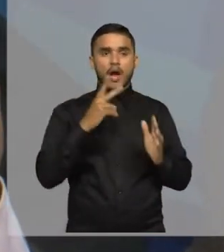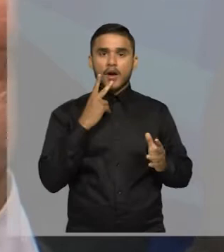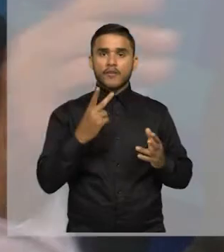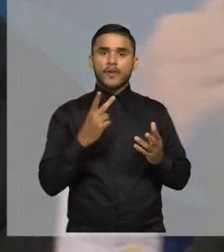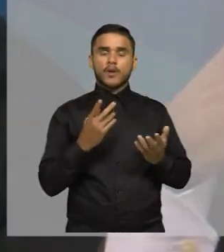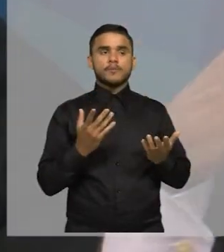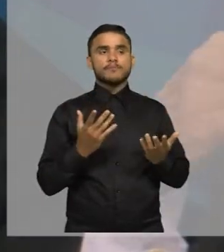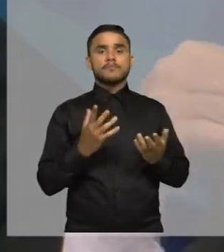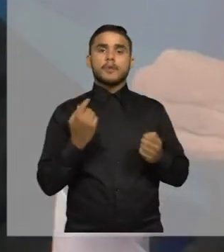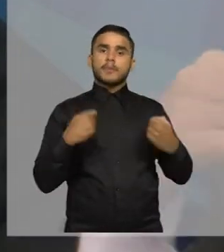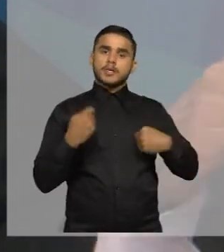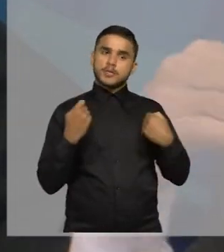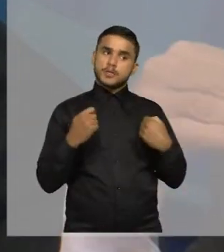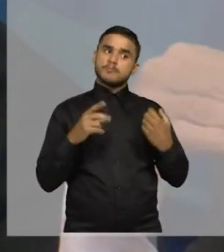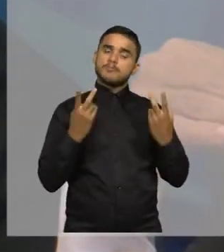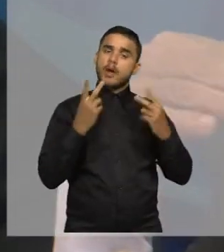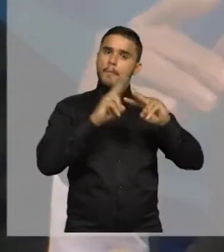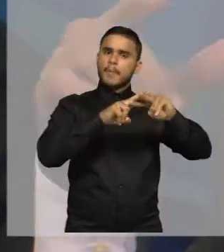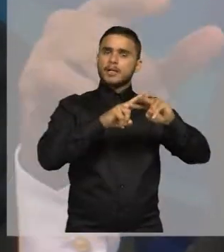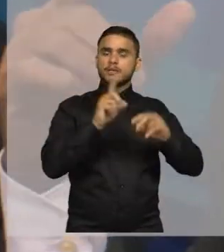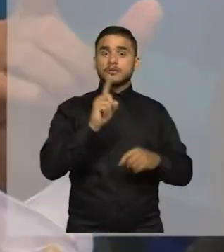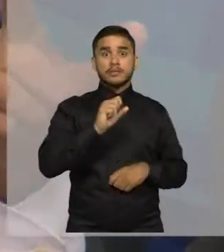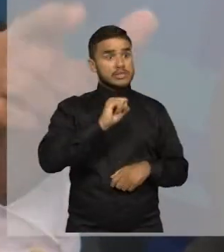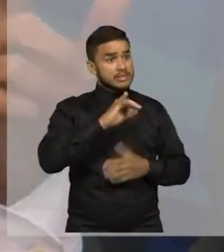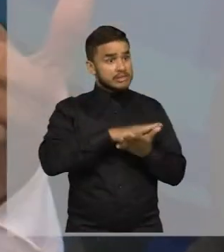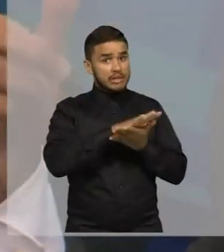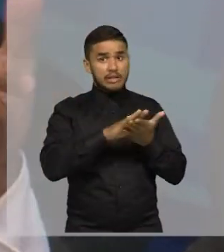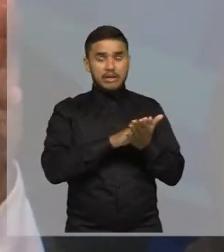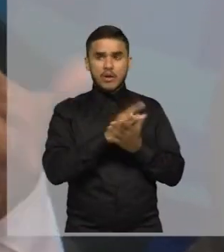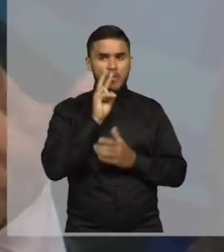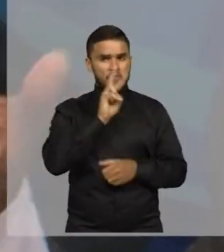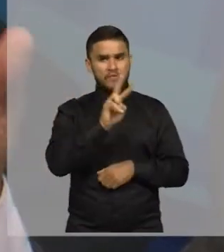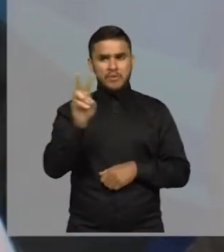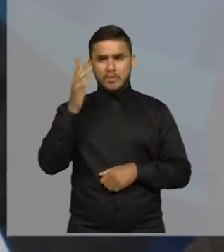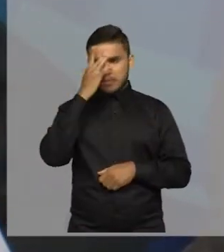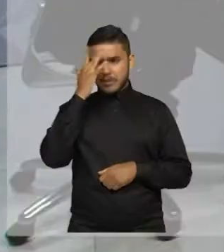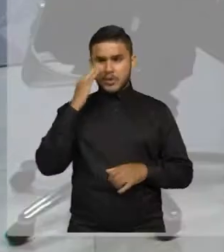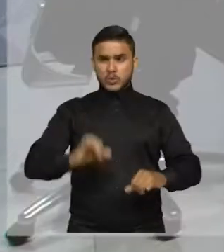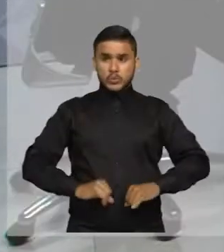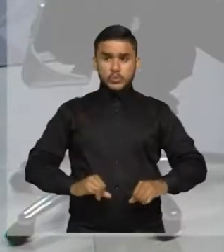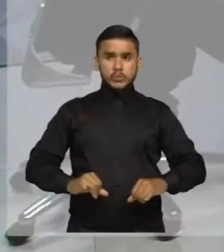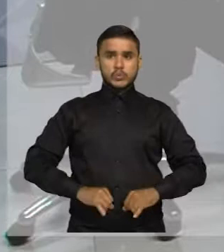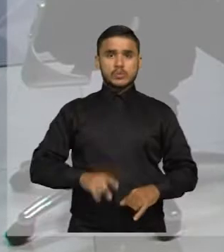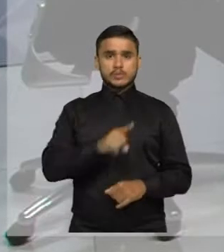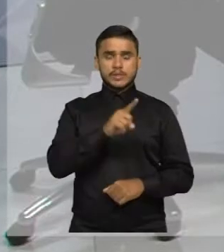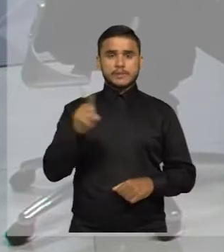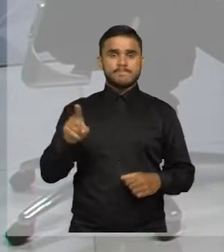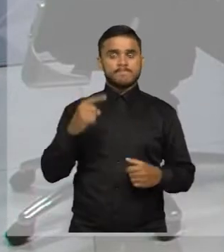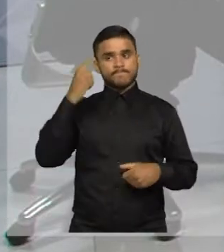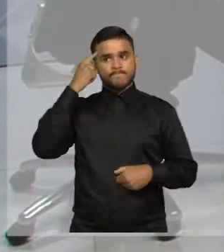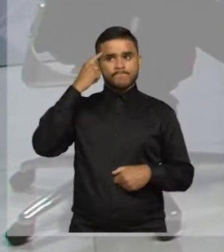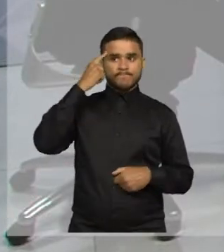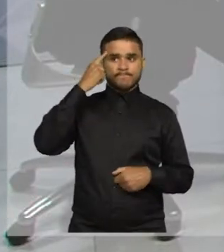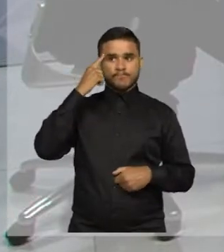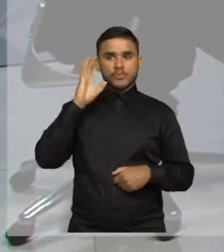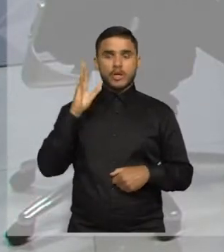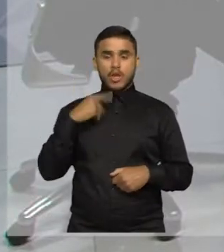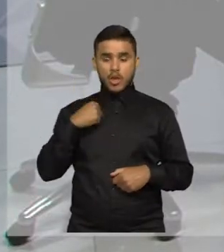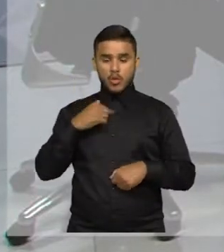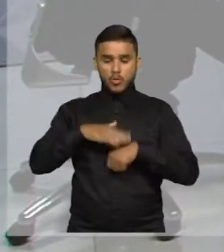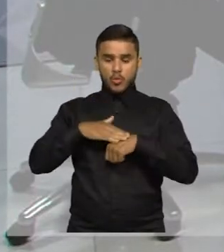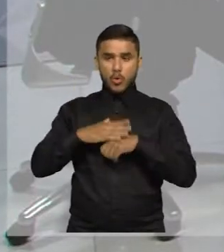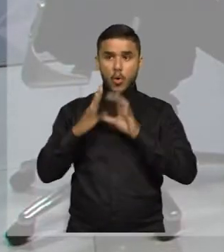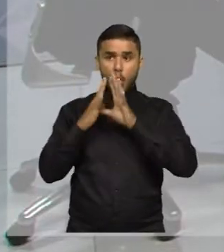crime. Quem não cometeu nenhum crime e vê os que cometeram sofrendo consequências, pensa duas vezes antes de dar o primeiro